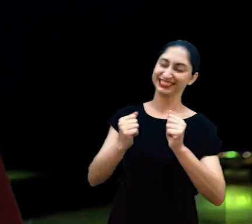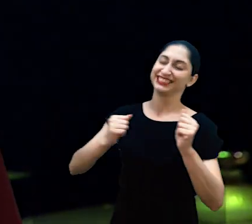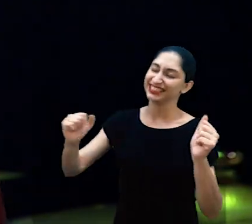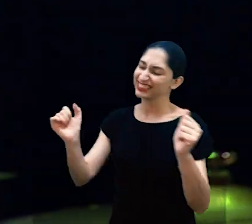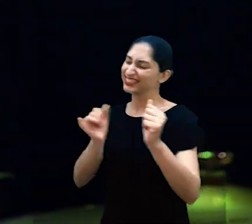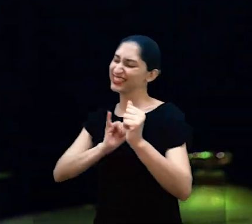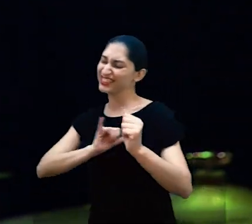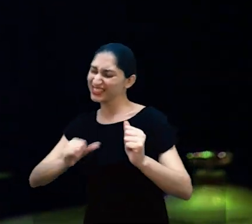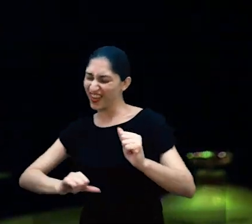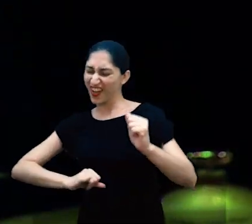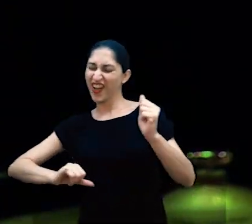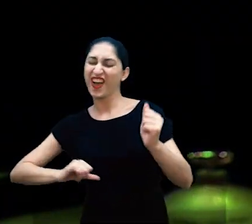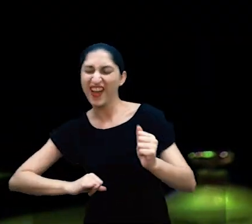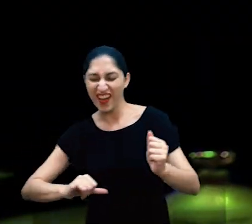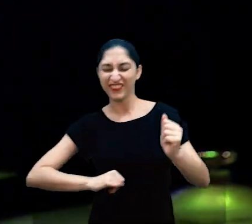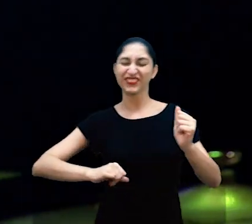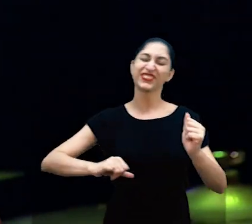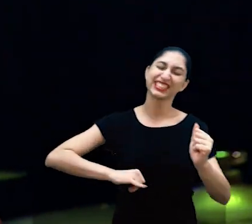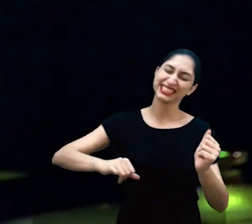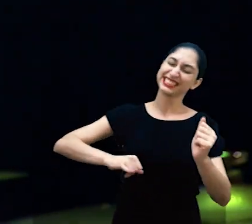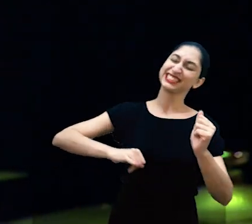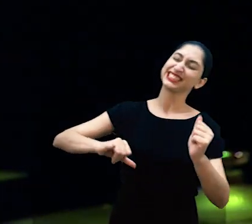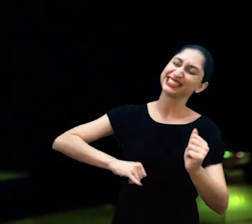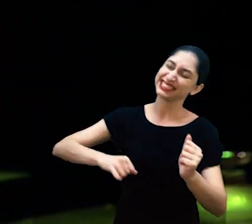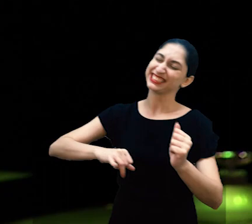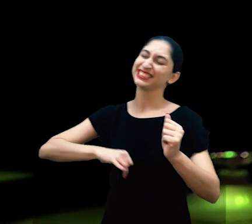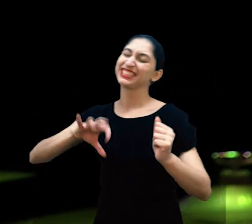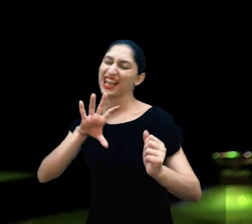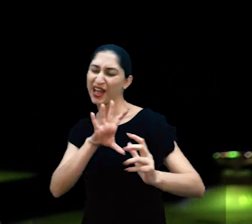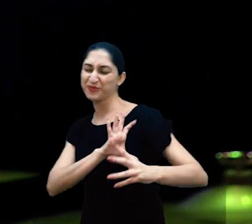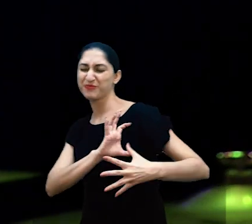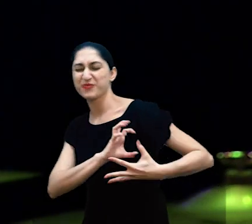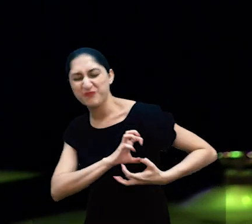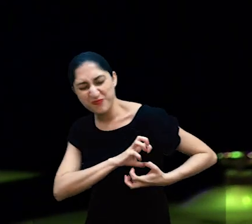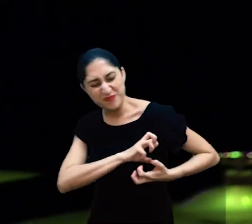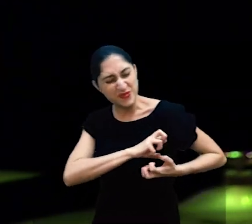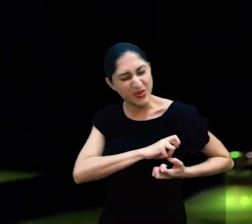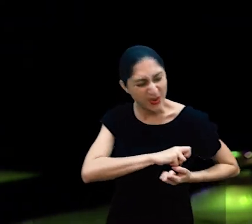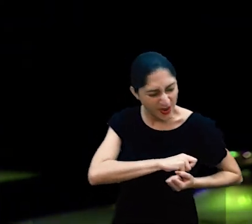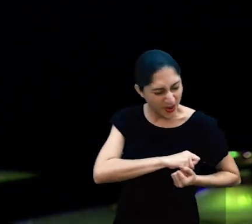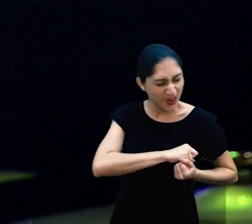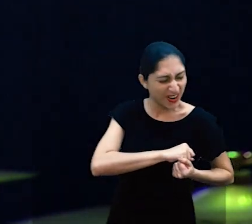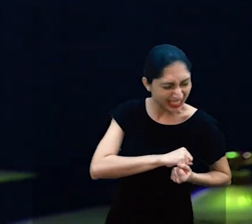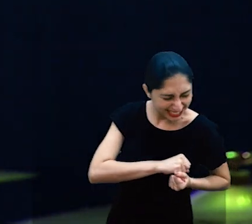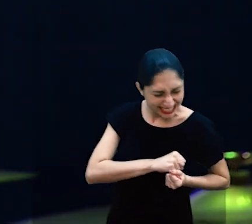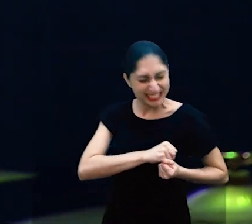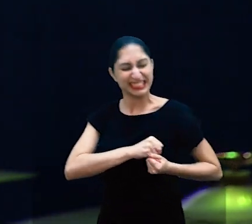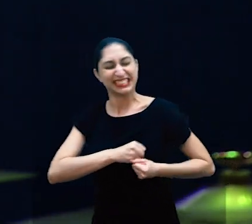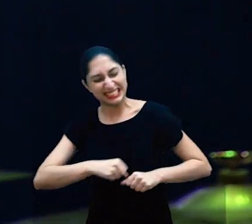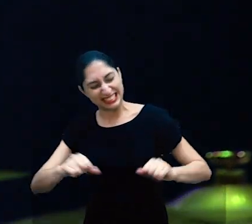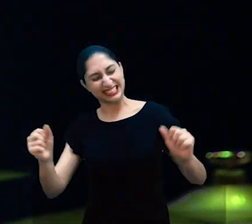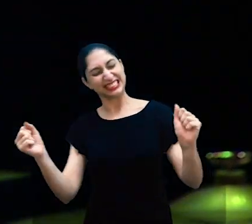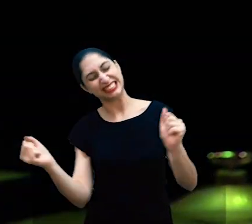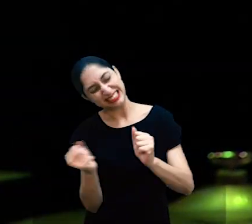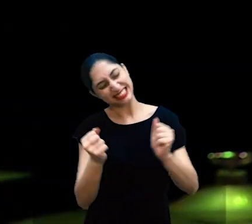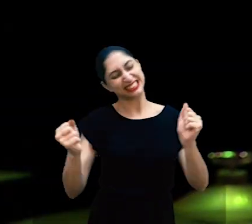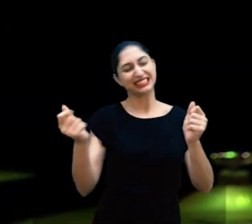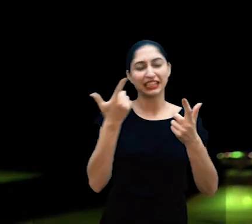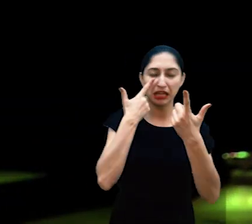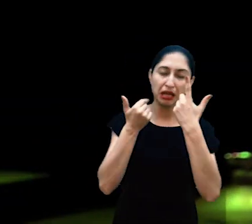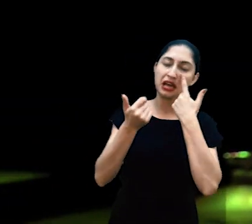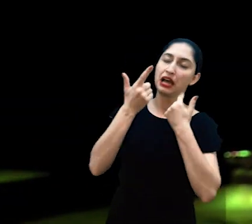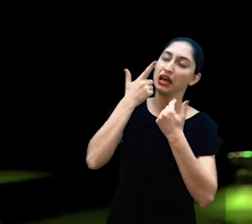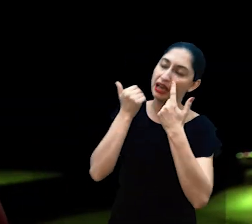vai machucando e meu peito de amor vai morrendo. Quanto mais choras, me